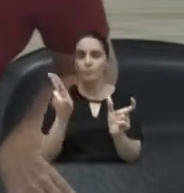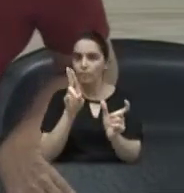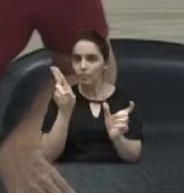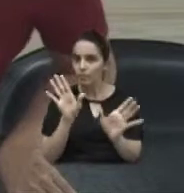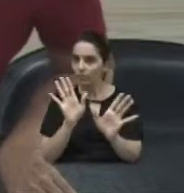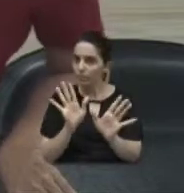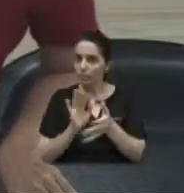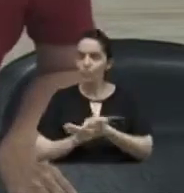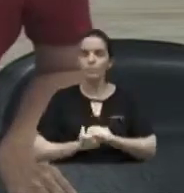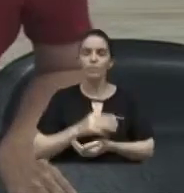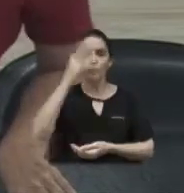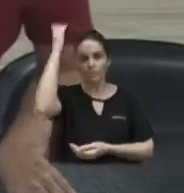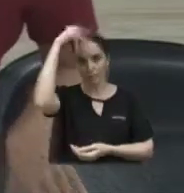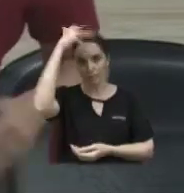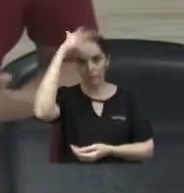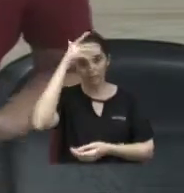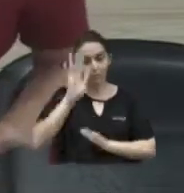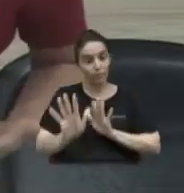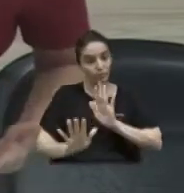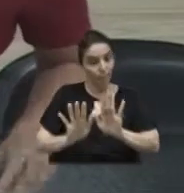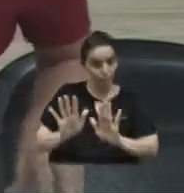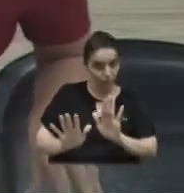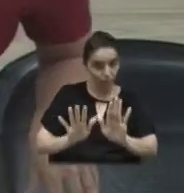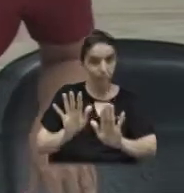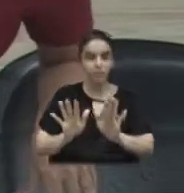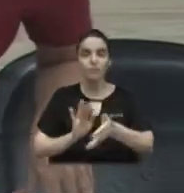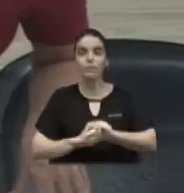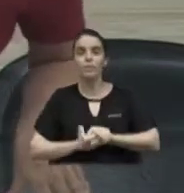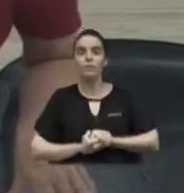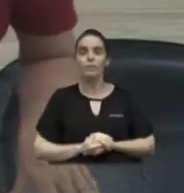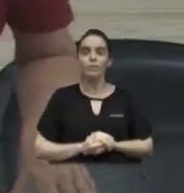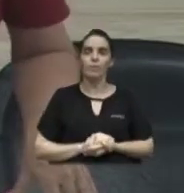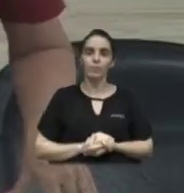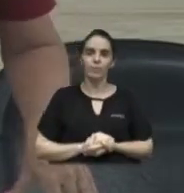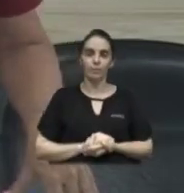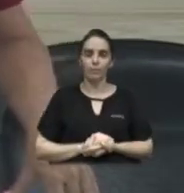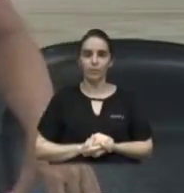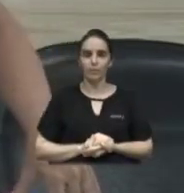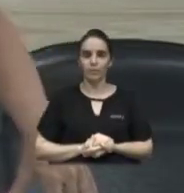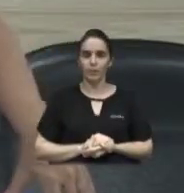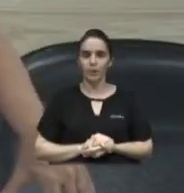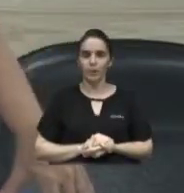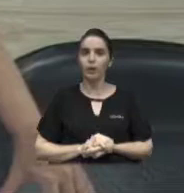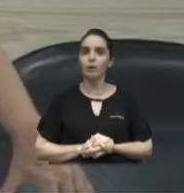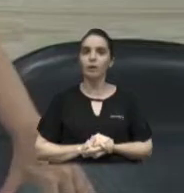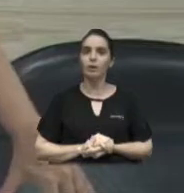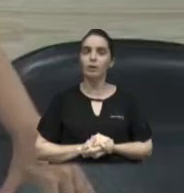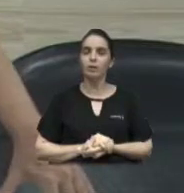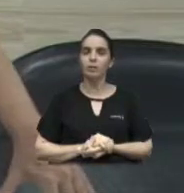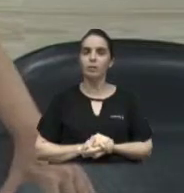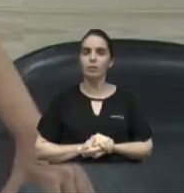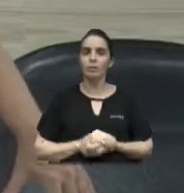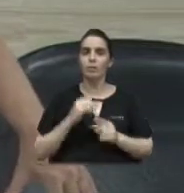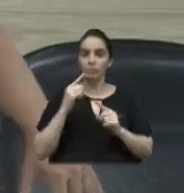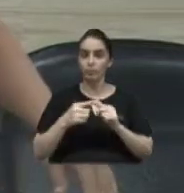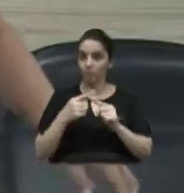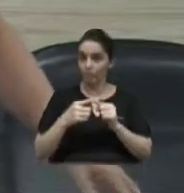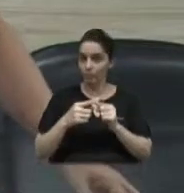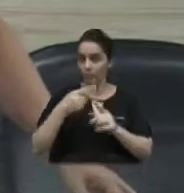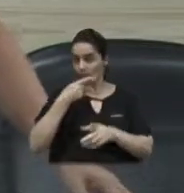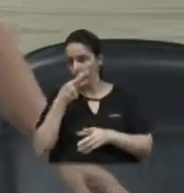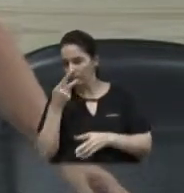tenho sempre uma colocação muito cautelosa com as palavras